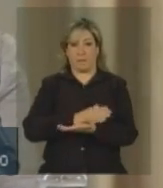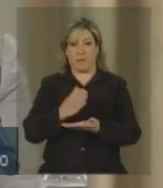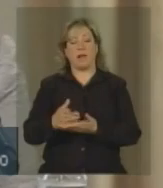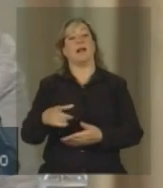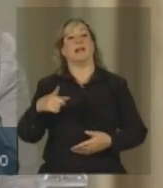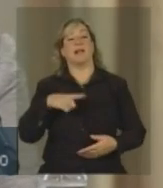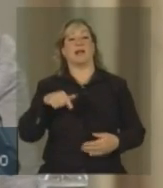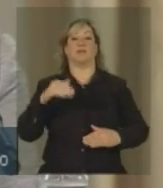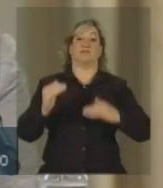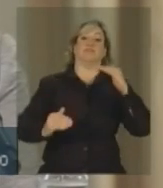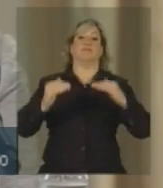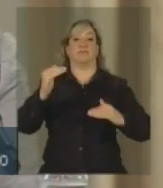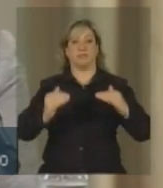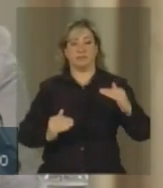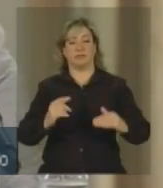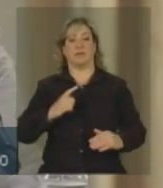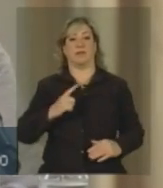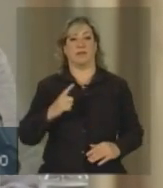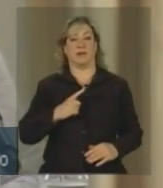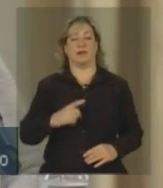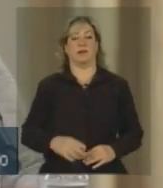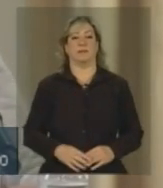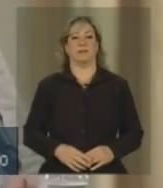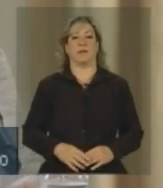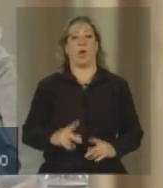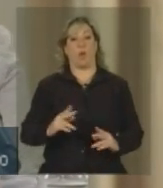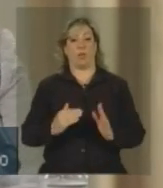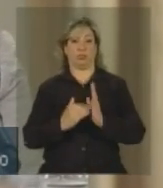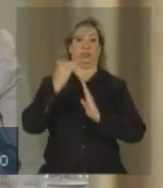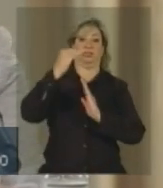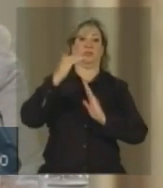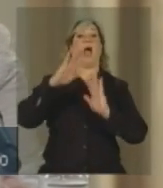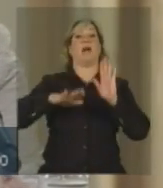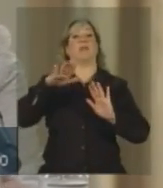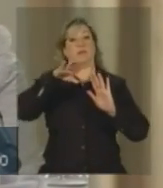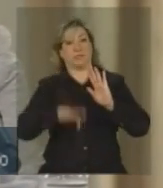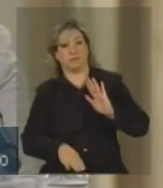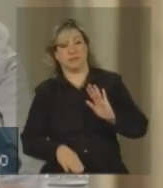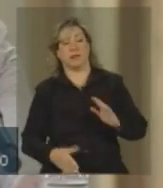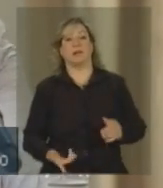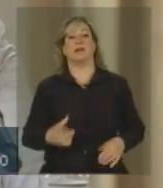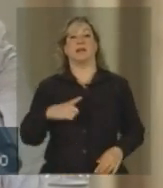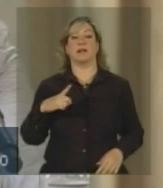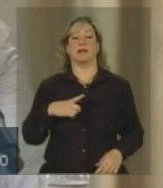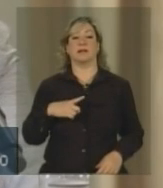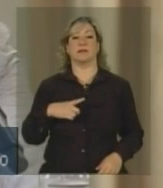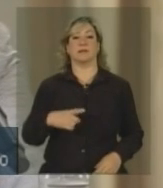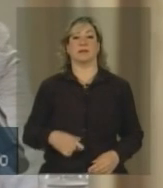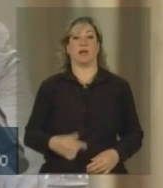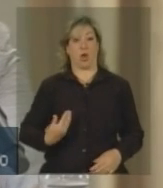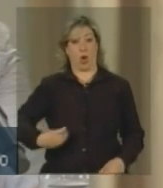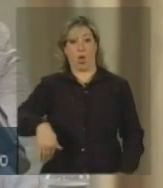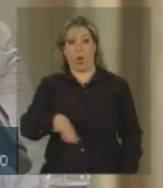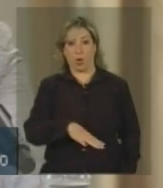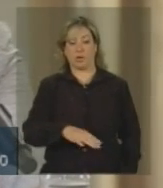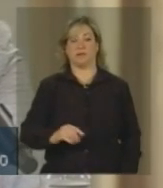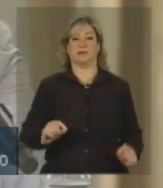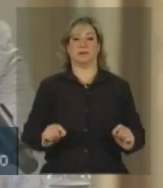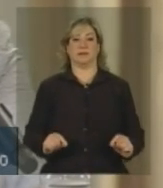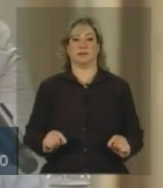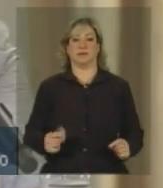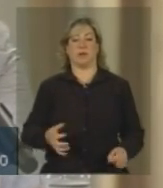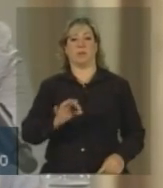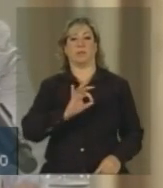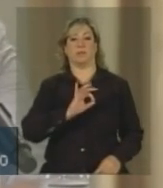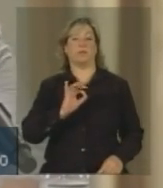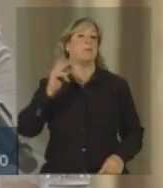essa volatilidade. Eles, assim como sobem, eles descem, né? E nós, e a